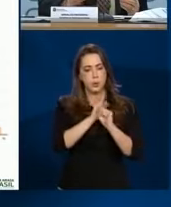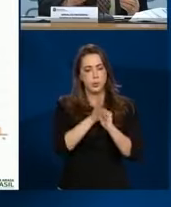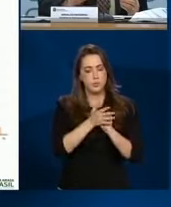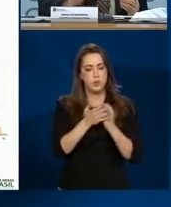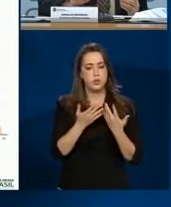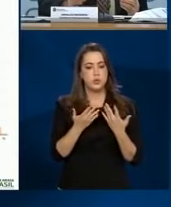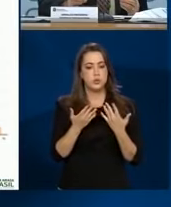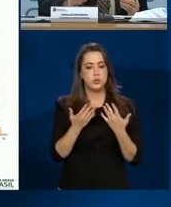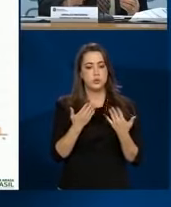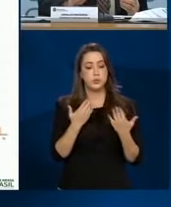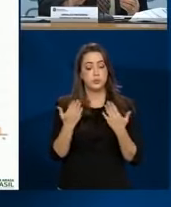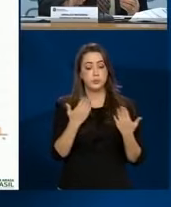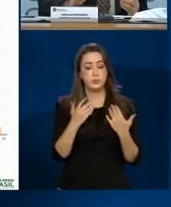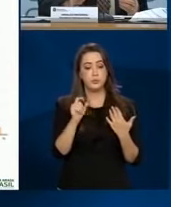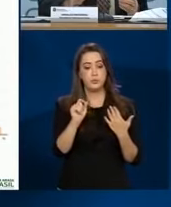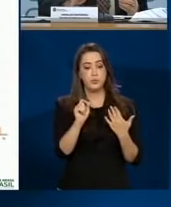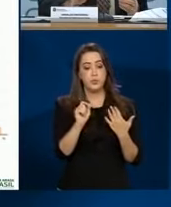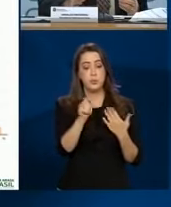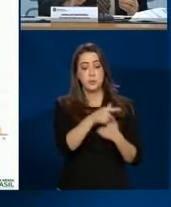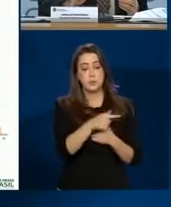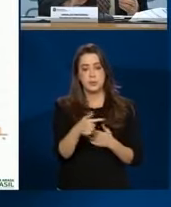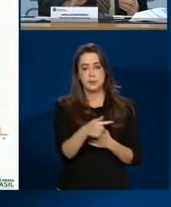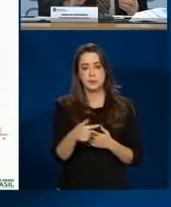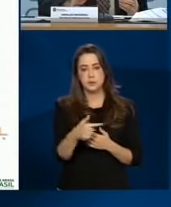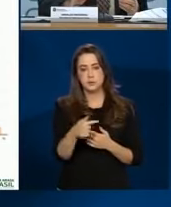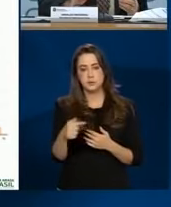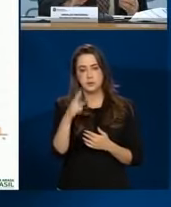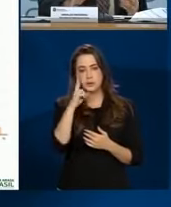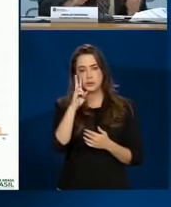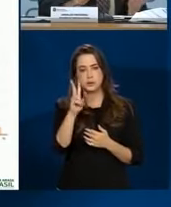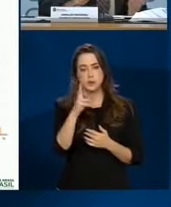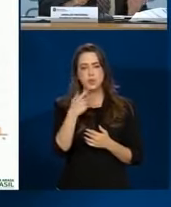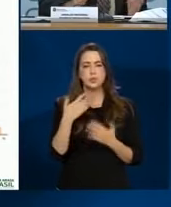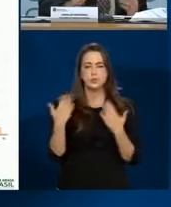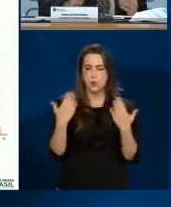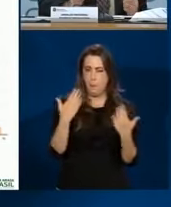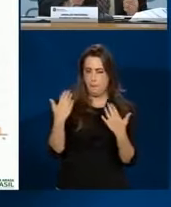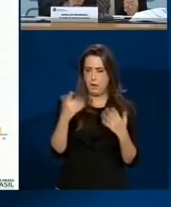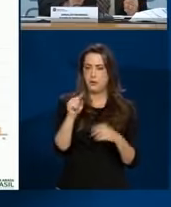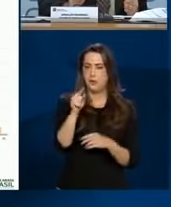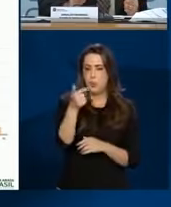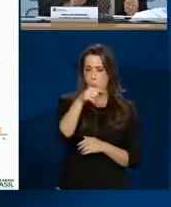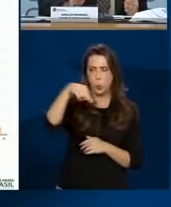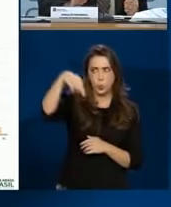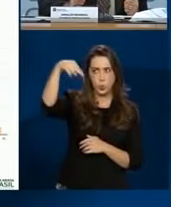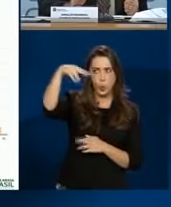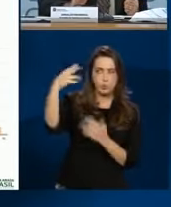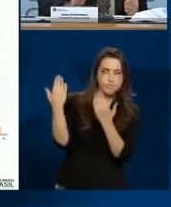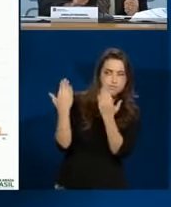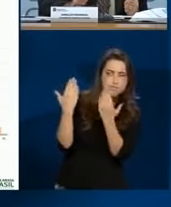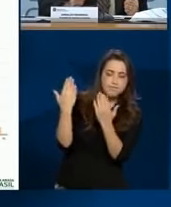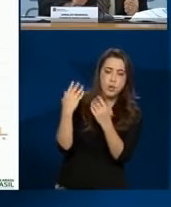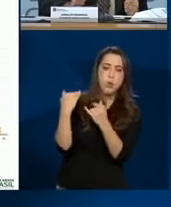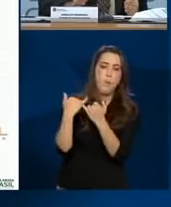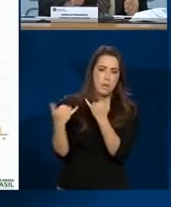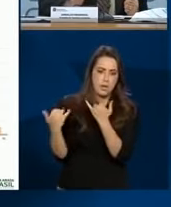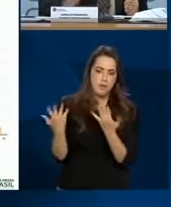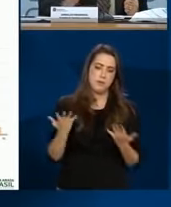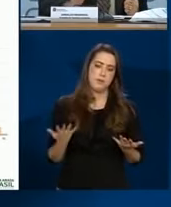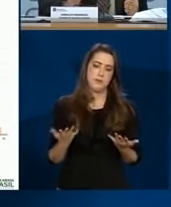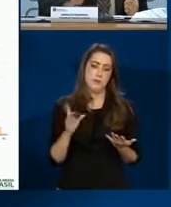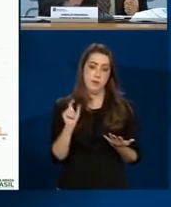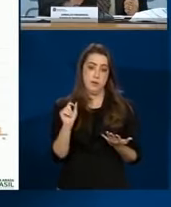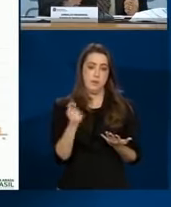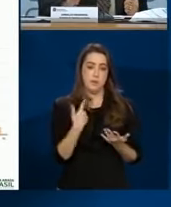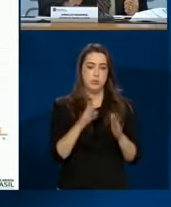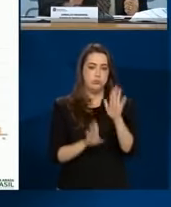semana epidemiológica na região nordeste, a gente verifica uma curva semelhante à da região norte, né? Com um